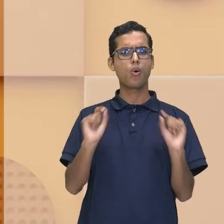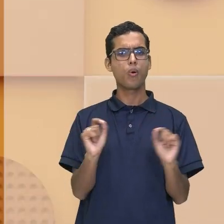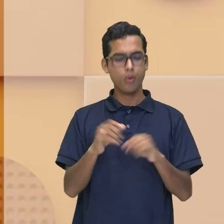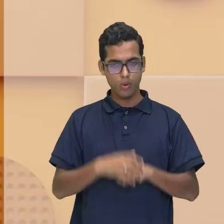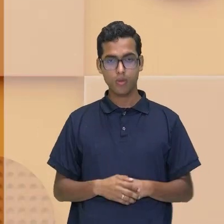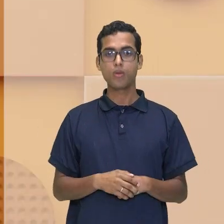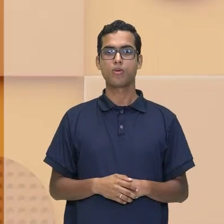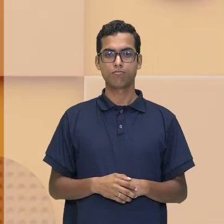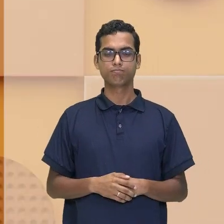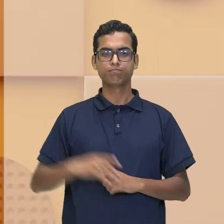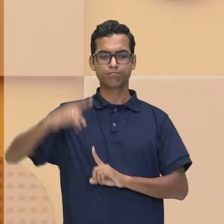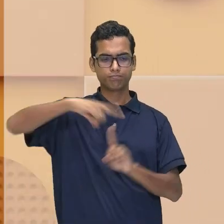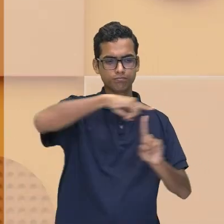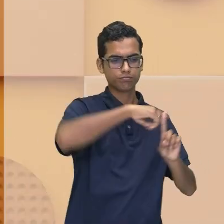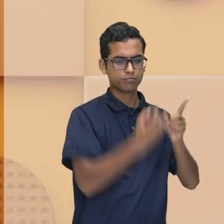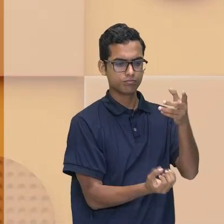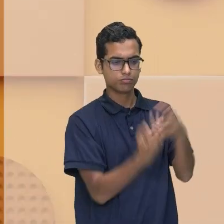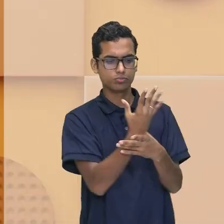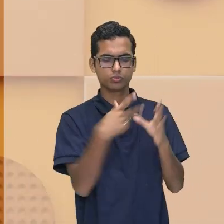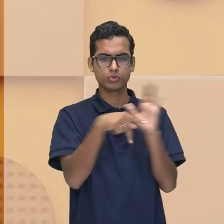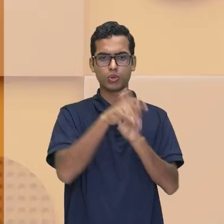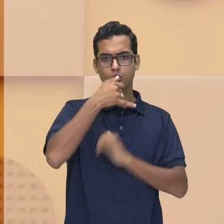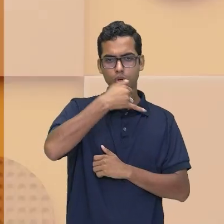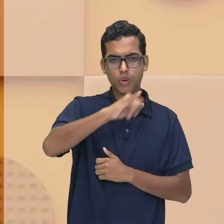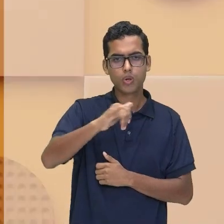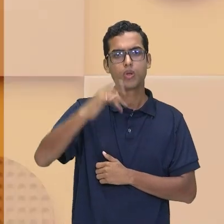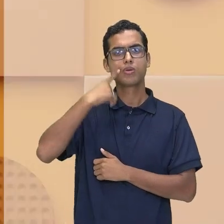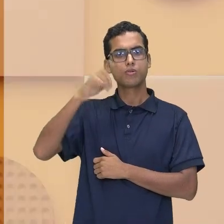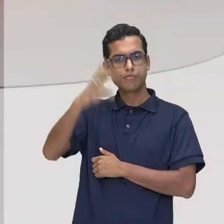essas fontes de energias não renováveis. Então, vamos assistir.